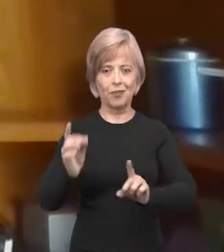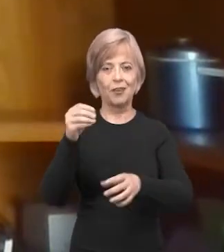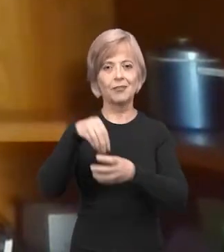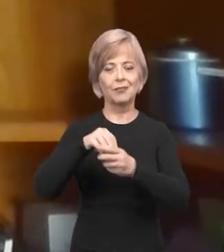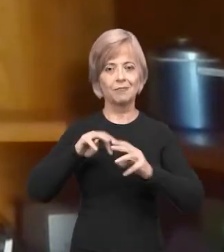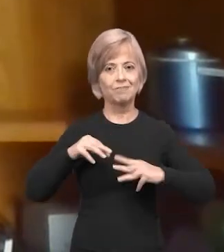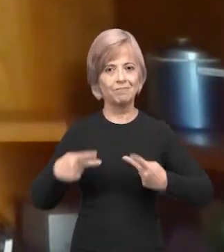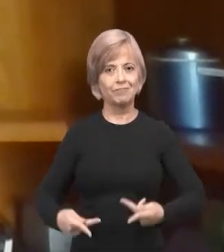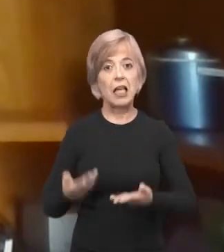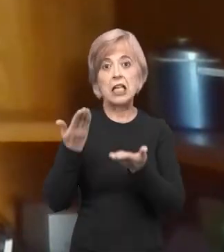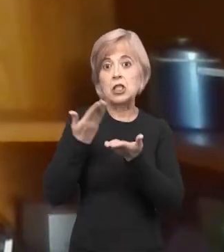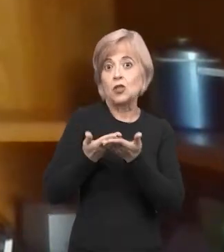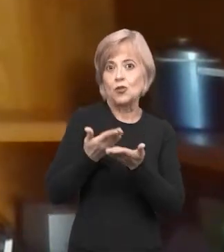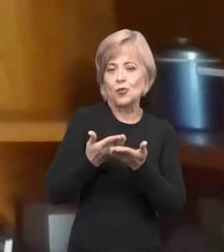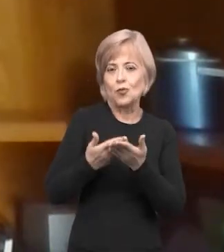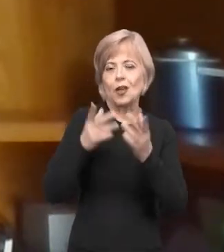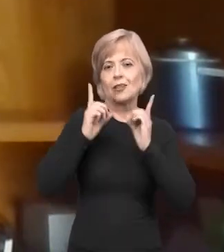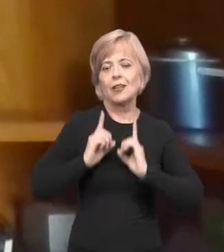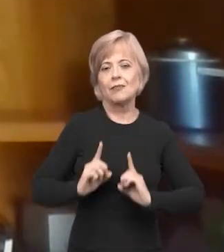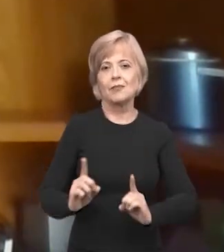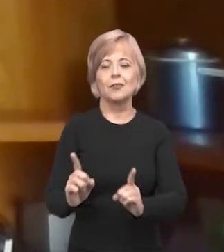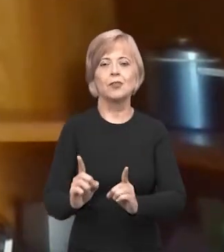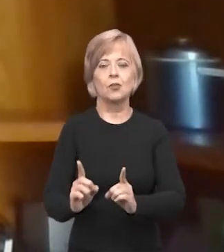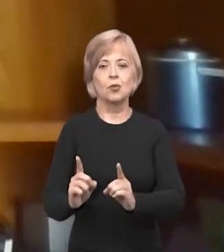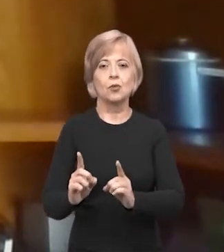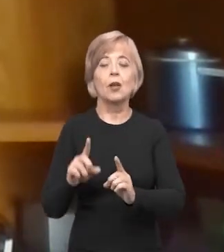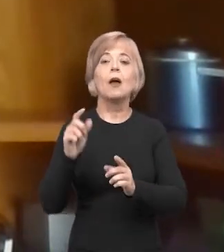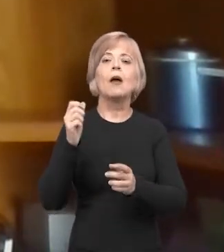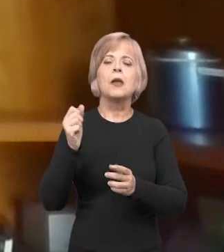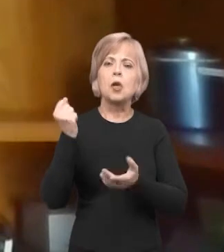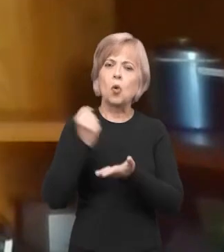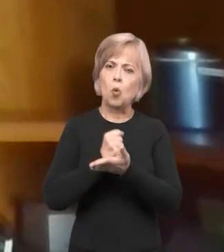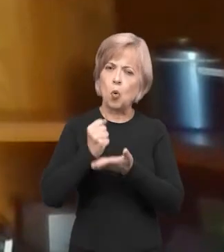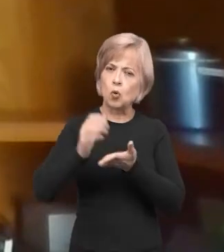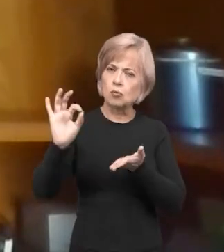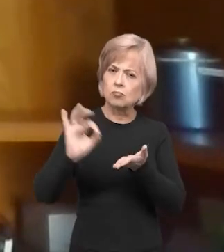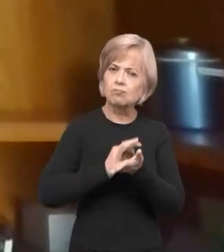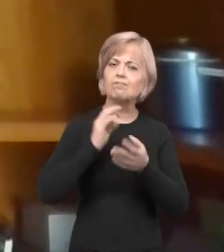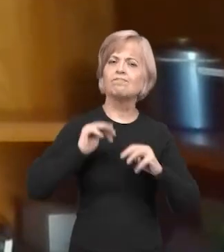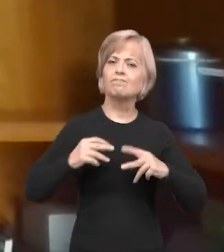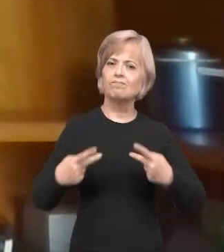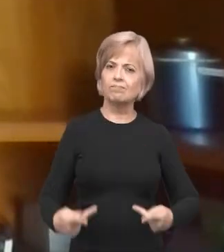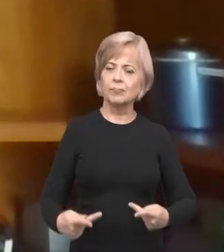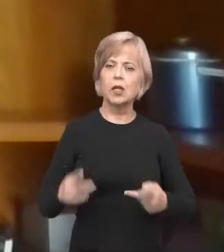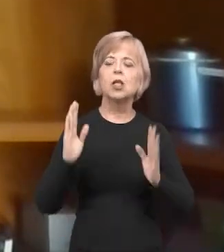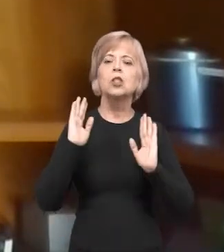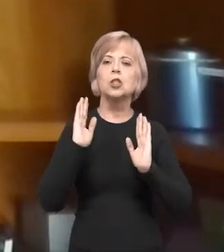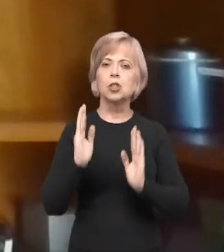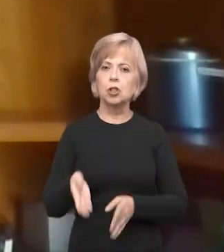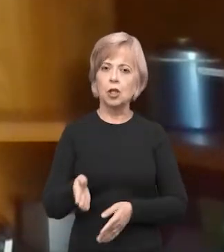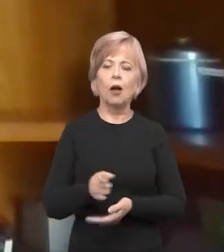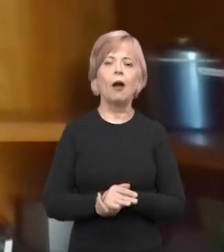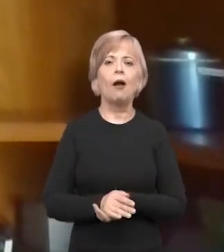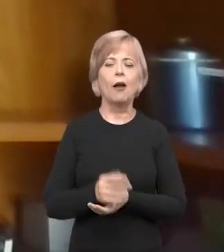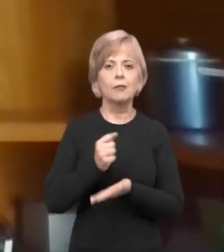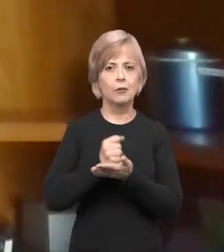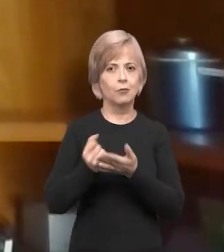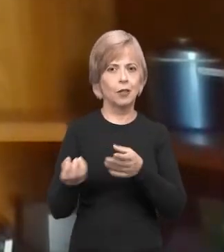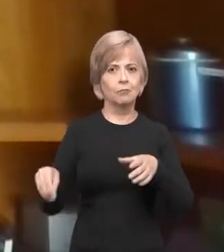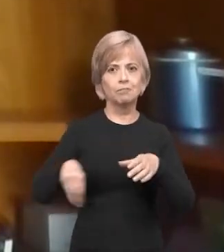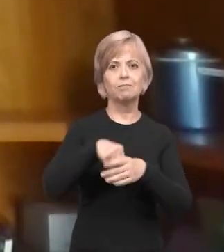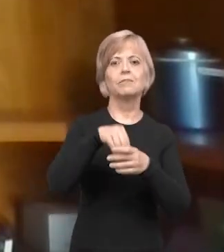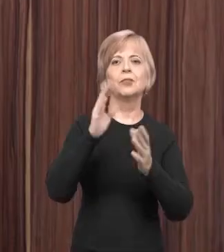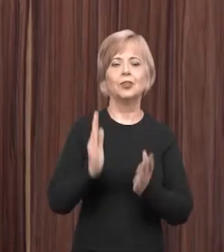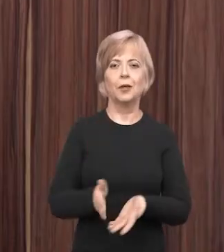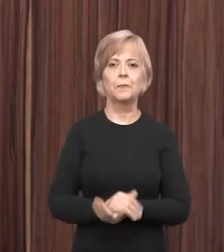deficiência, estudantes com deficiência contratados no Ministério Público, e já interiorizamos também essa